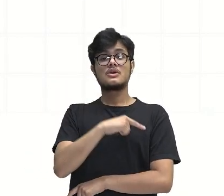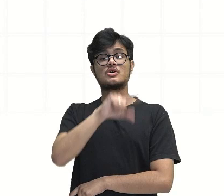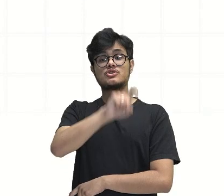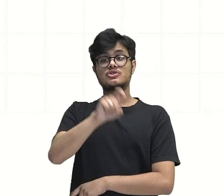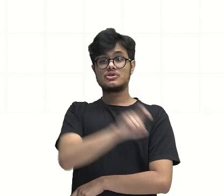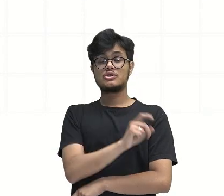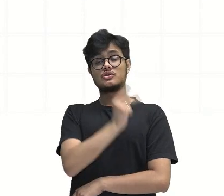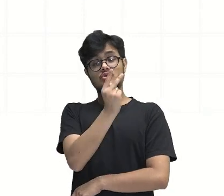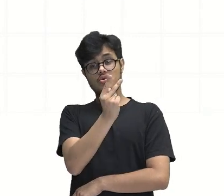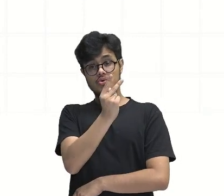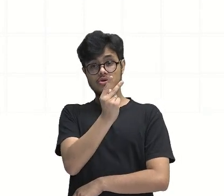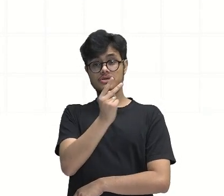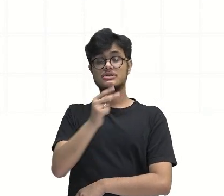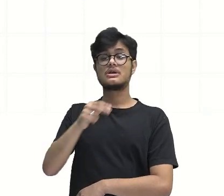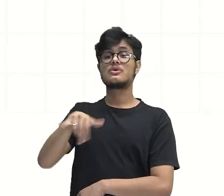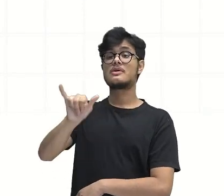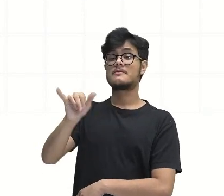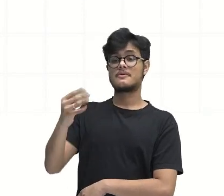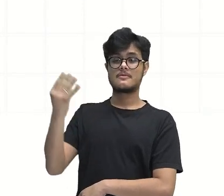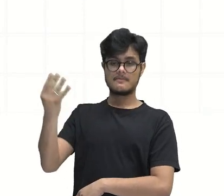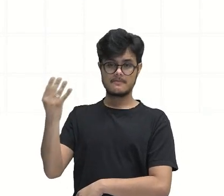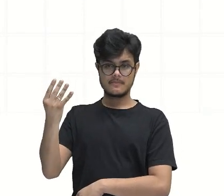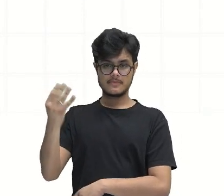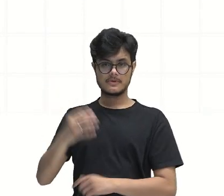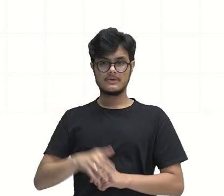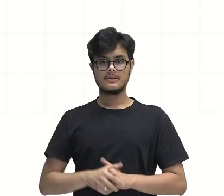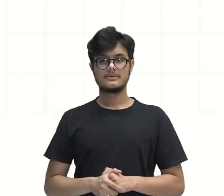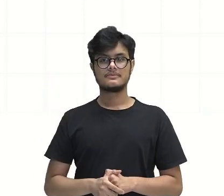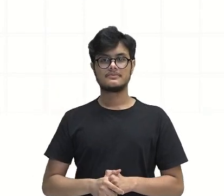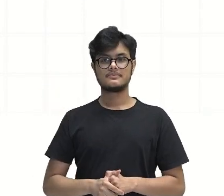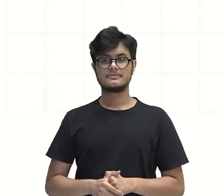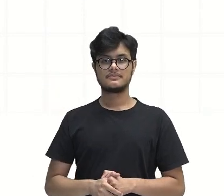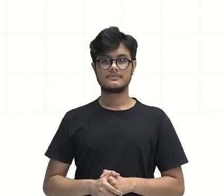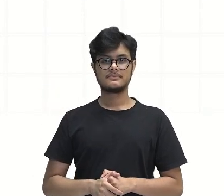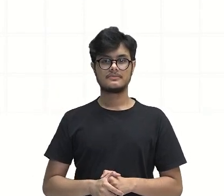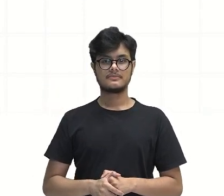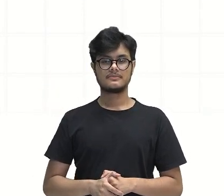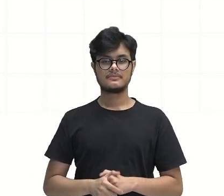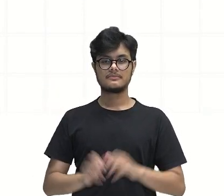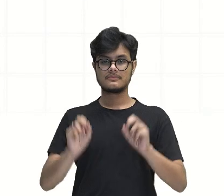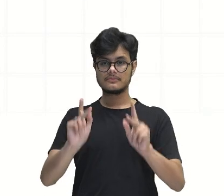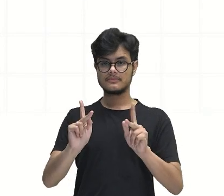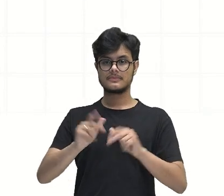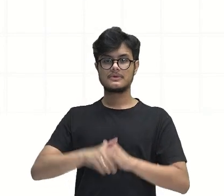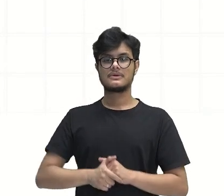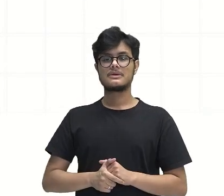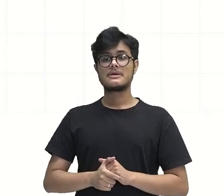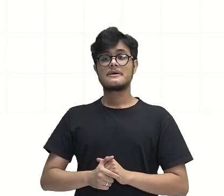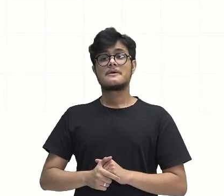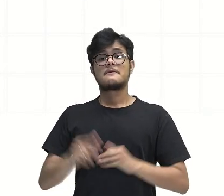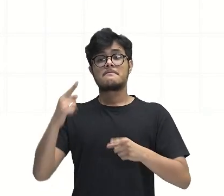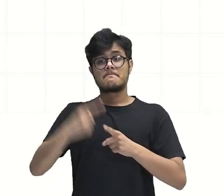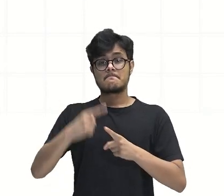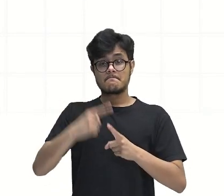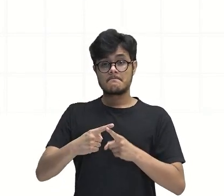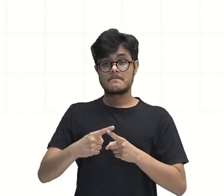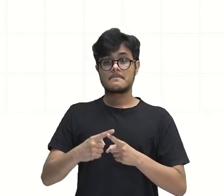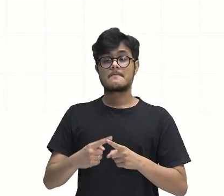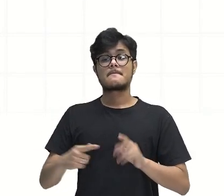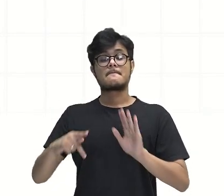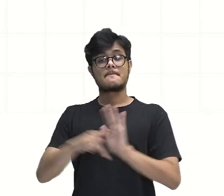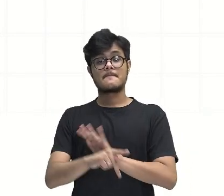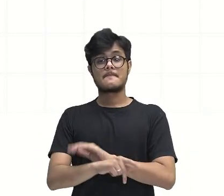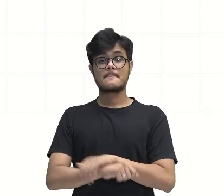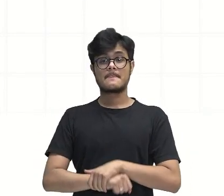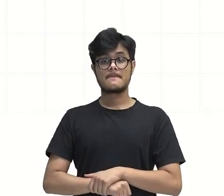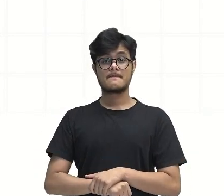e o y4. Então, esse aqui seria o ponto médio, porque a coordenada do x é 2 e